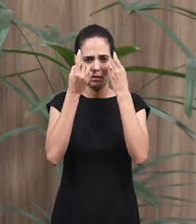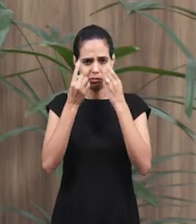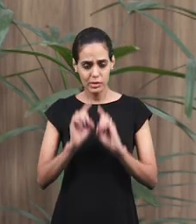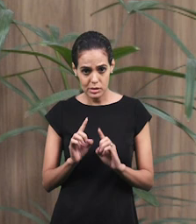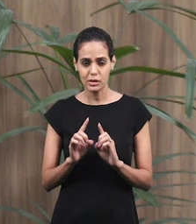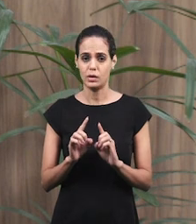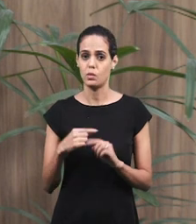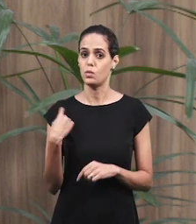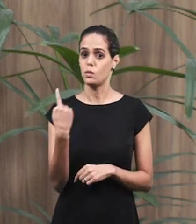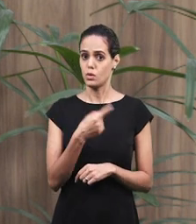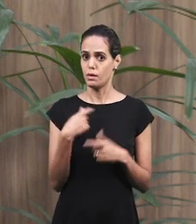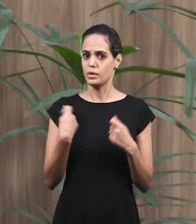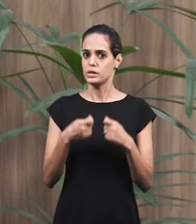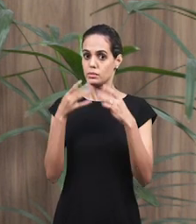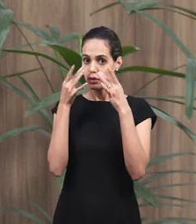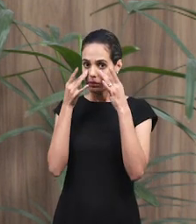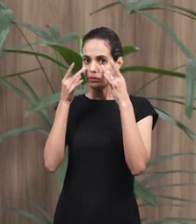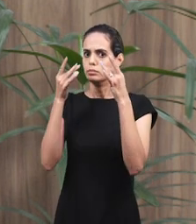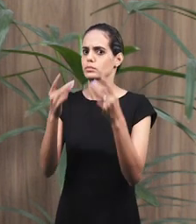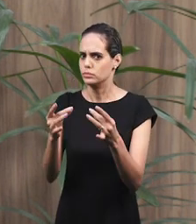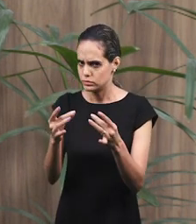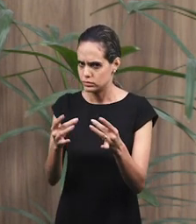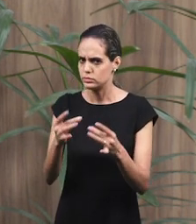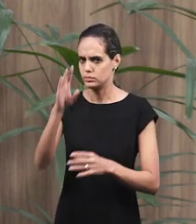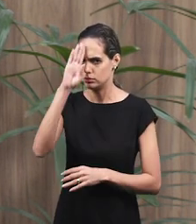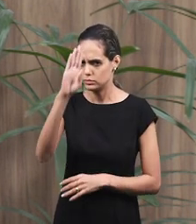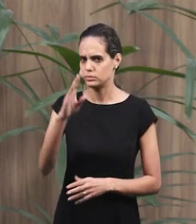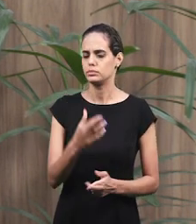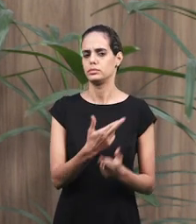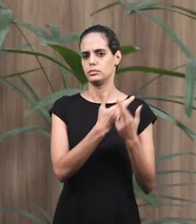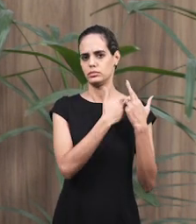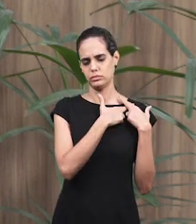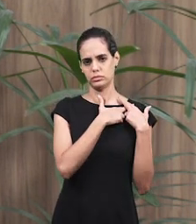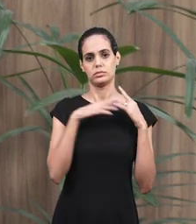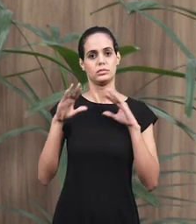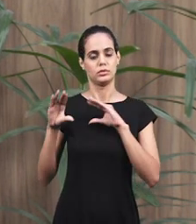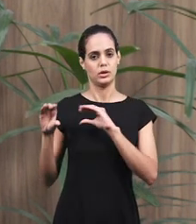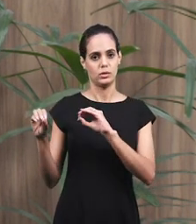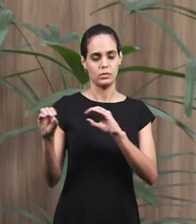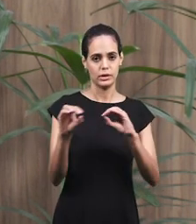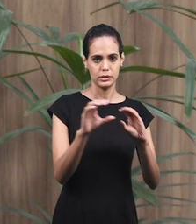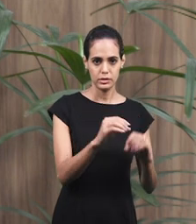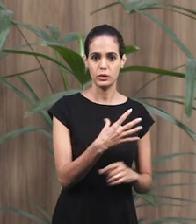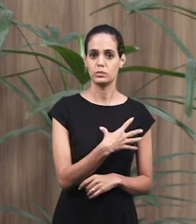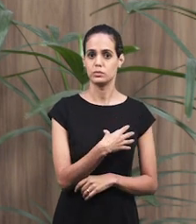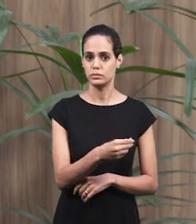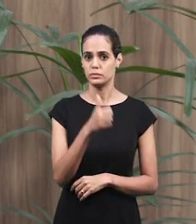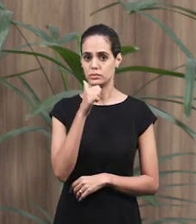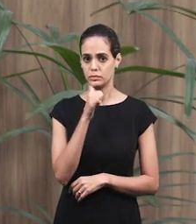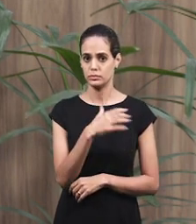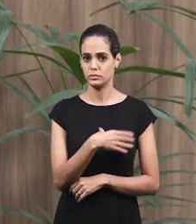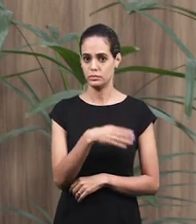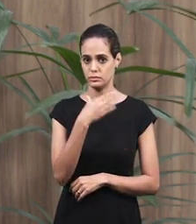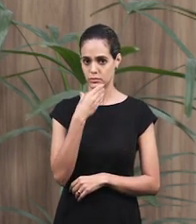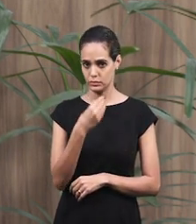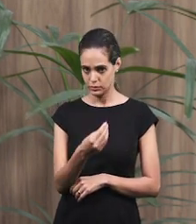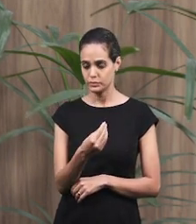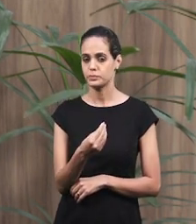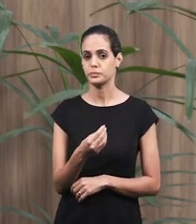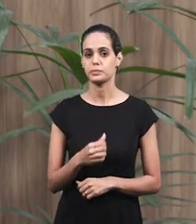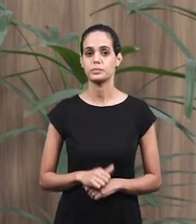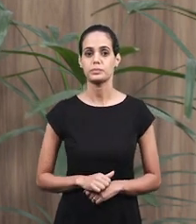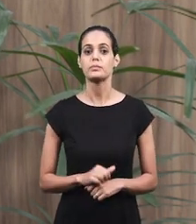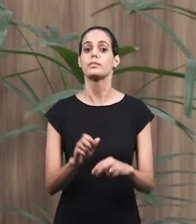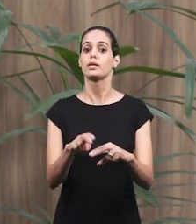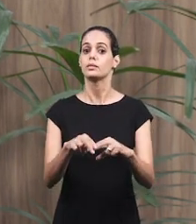Isso é um alerta para nós, que somos os principais responsáveis por garantir a educação dos nossos filhos e filhas. E quanto